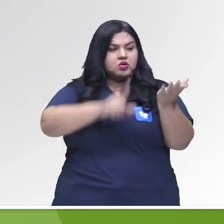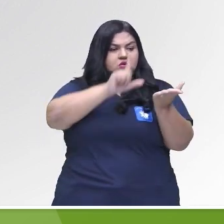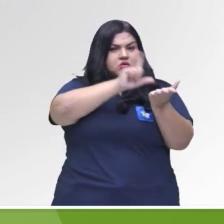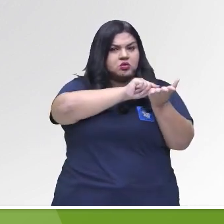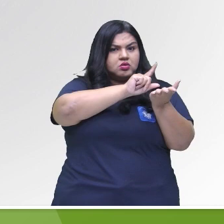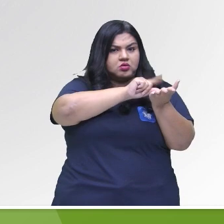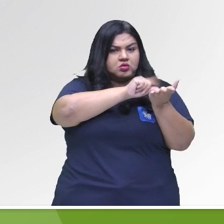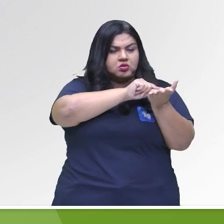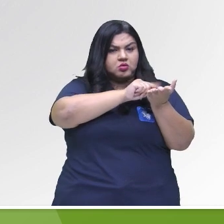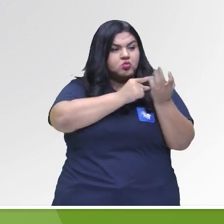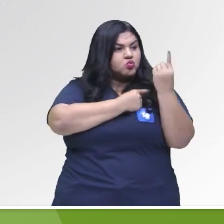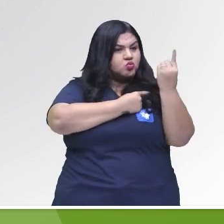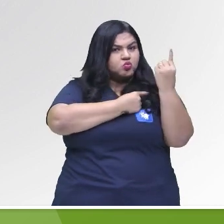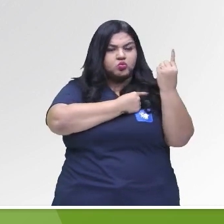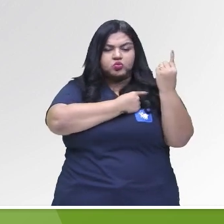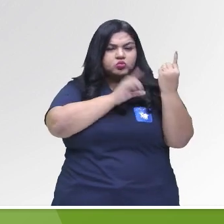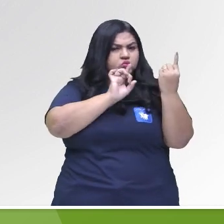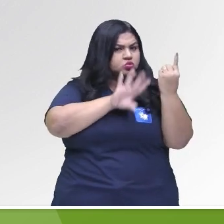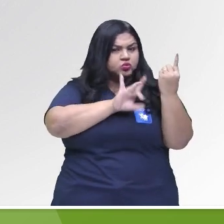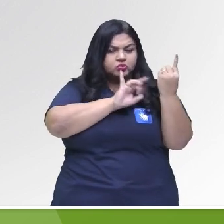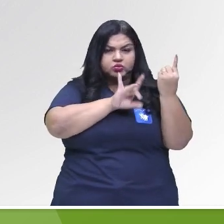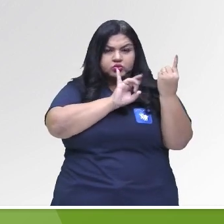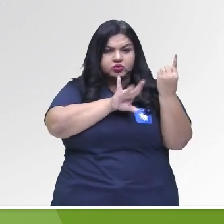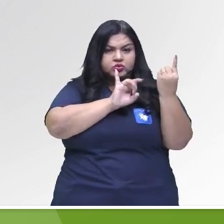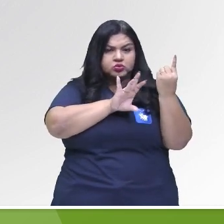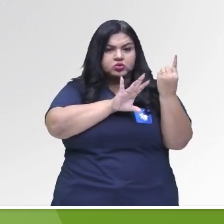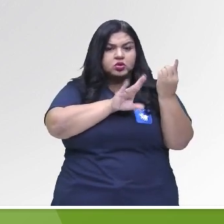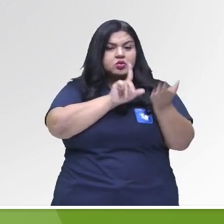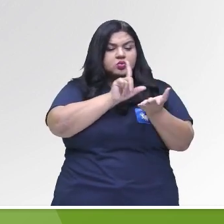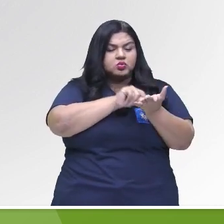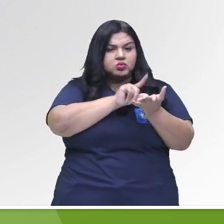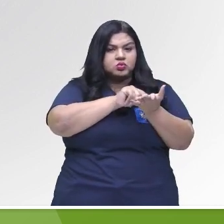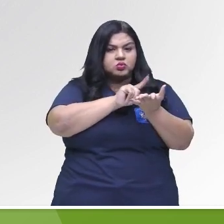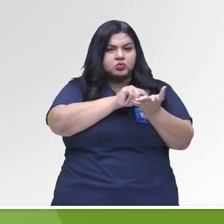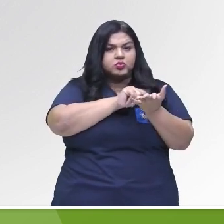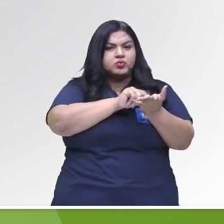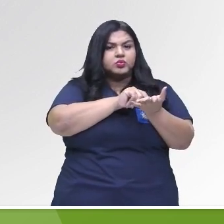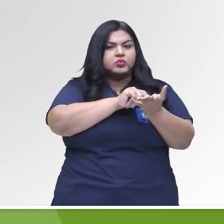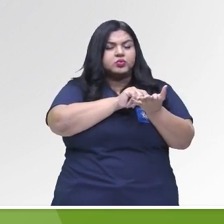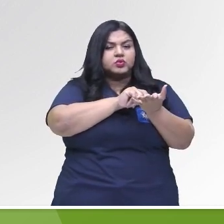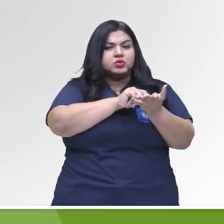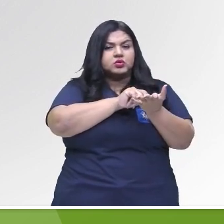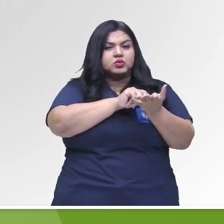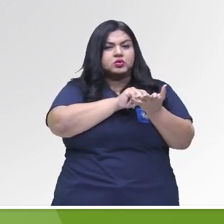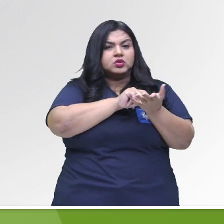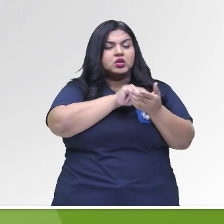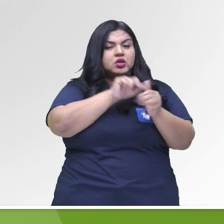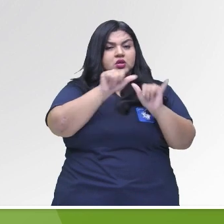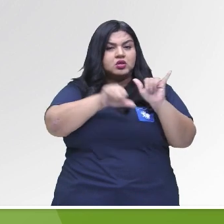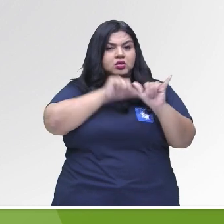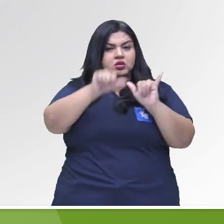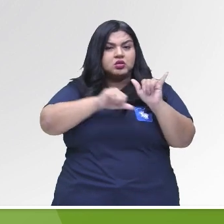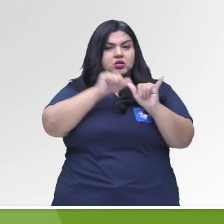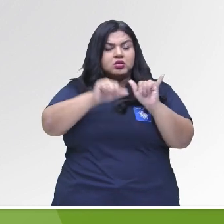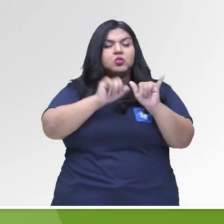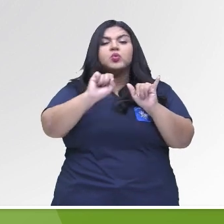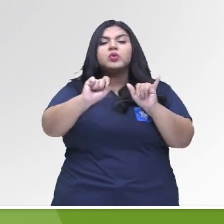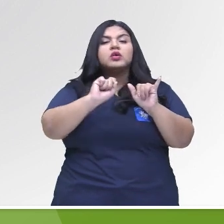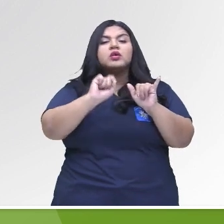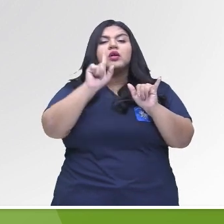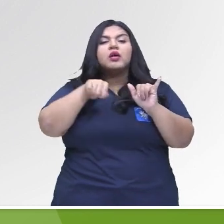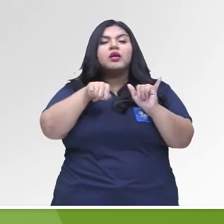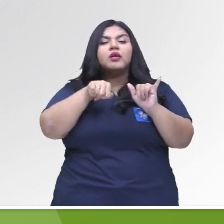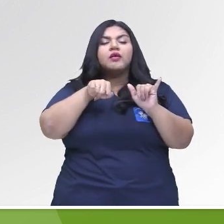é a partícula sozinha, né? É o composto orgânico sozinho. Agora, a reação de polimerização seria o quê?